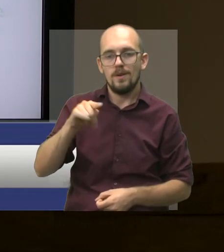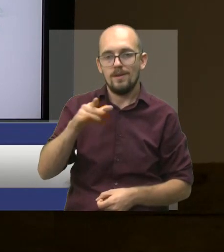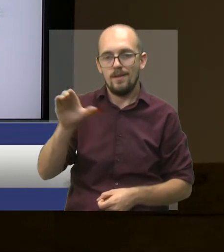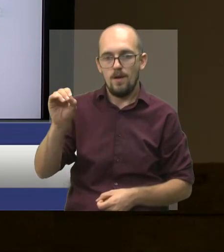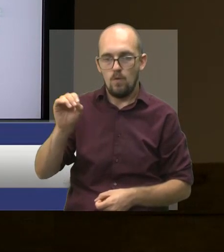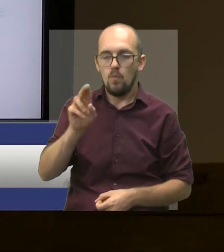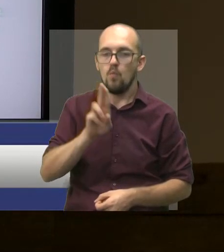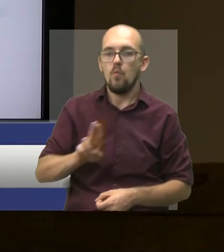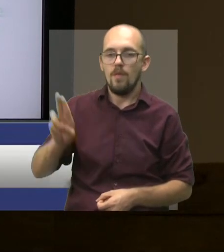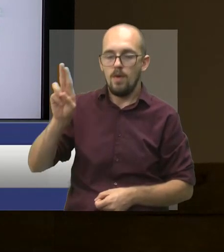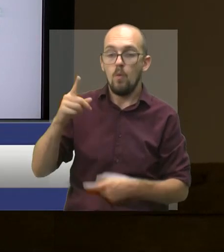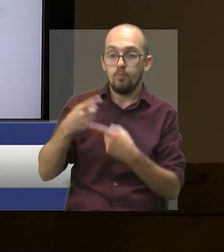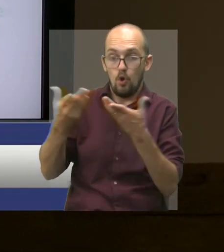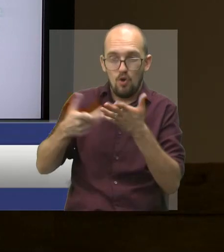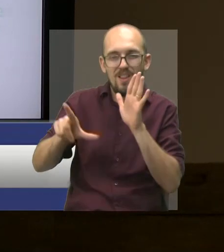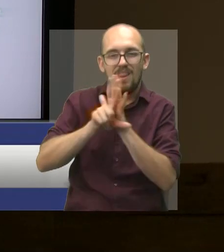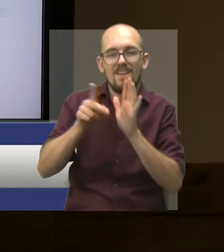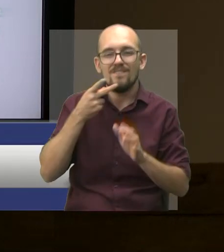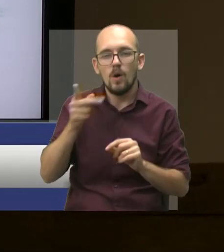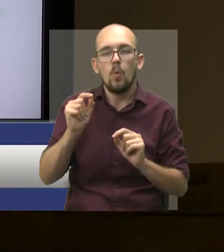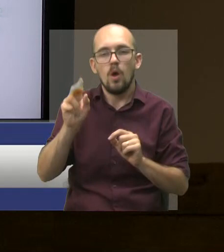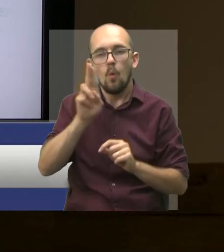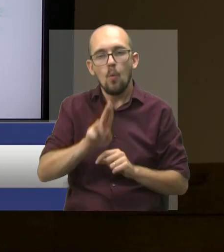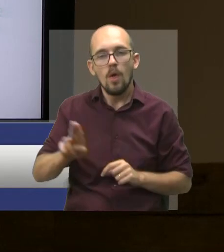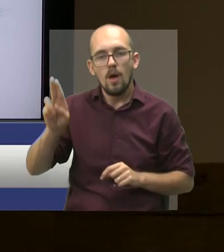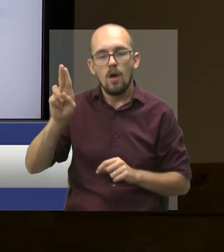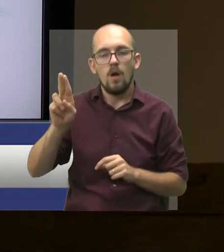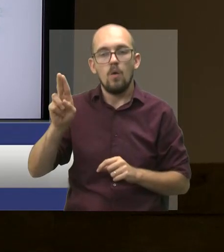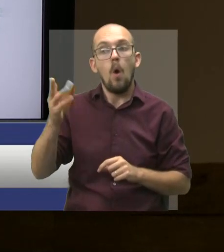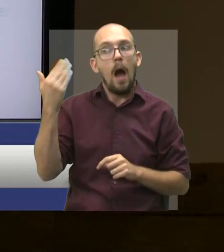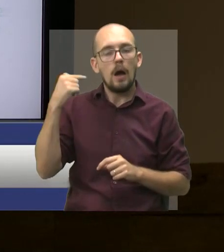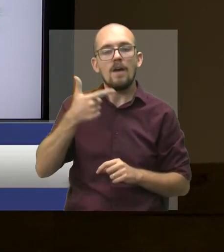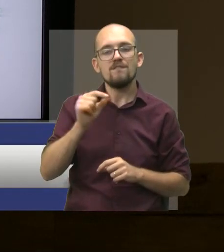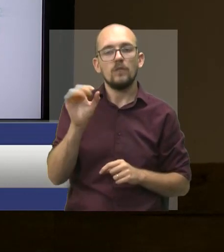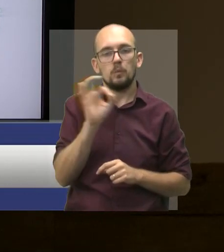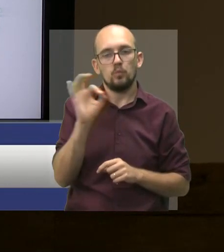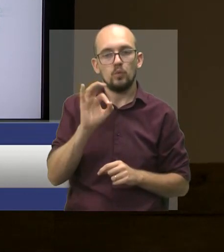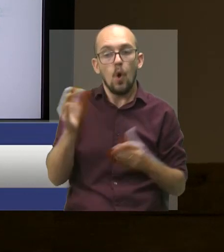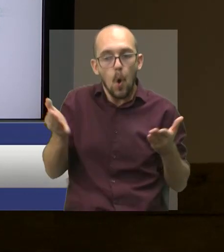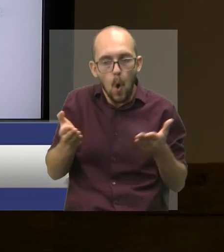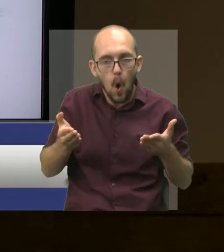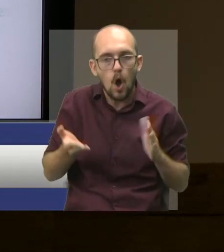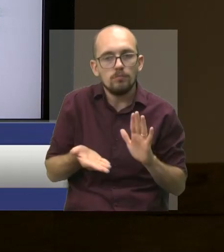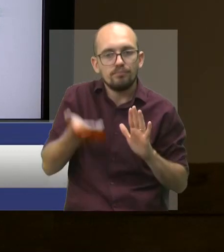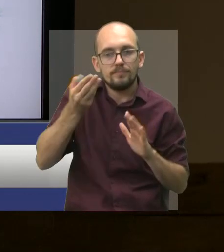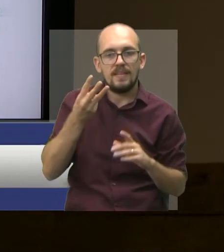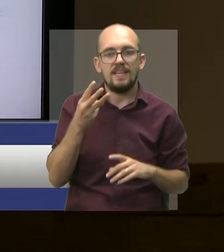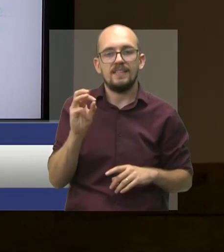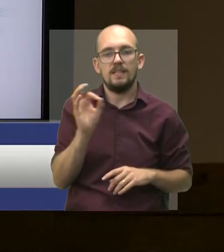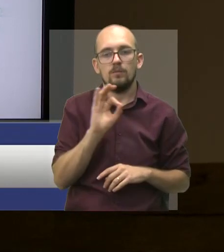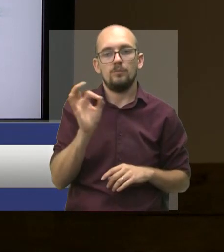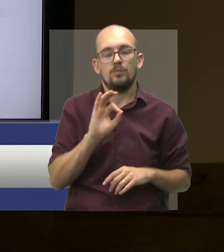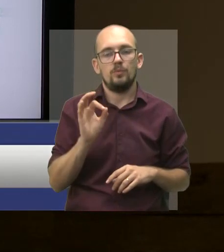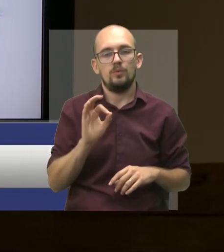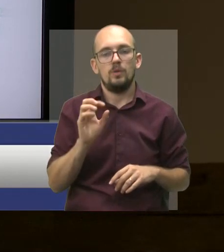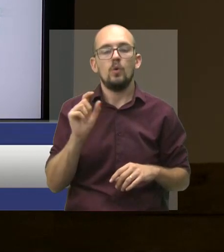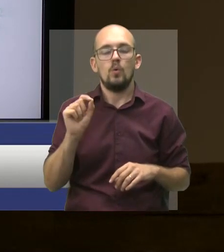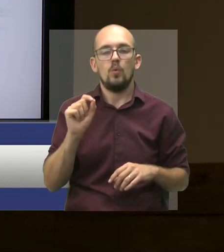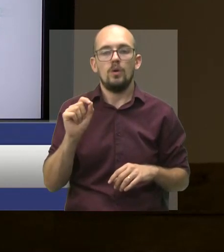a União pode desvincular, antes era 20%, agora já é 30% do que se